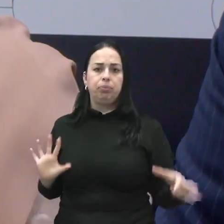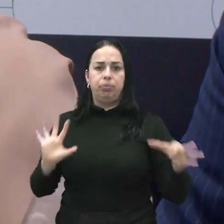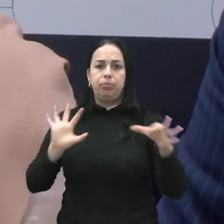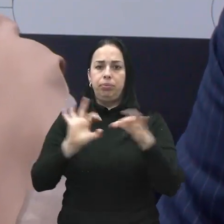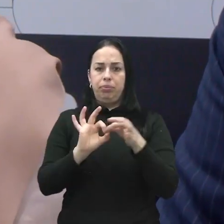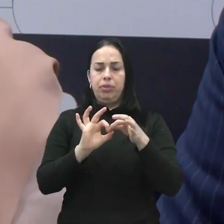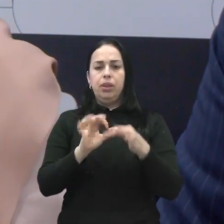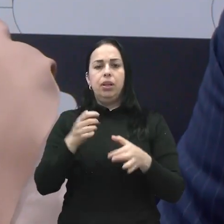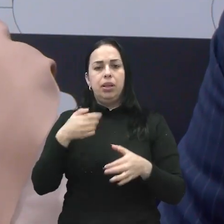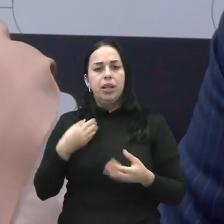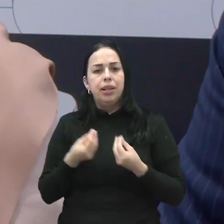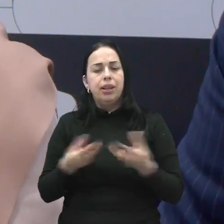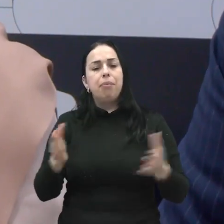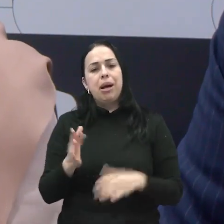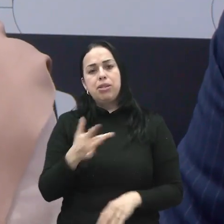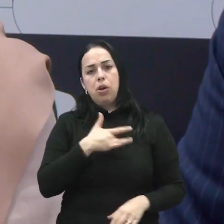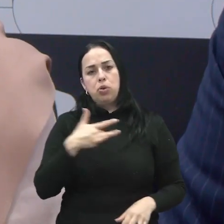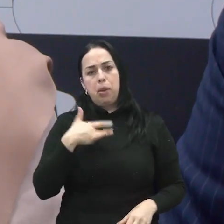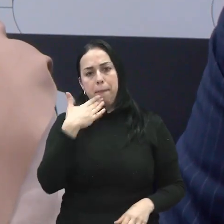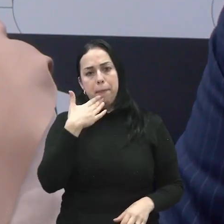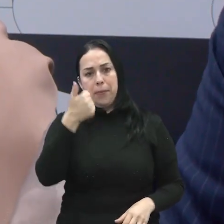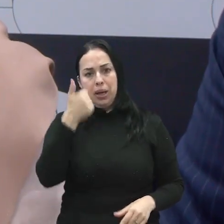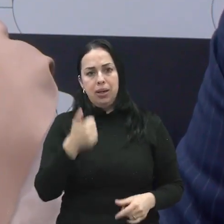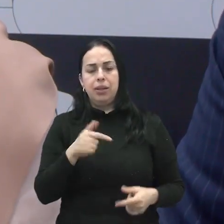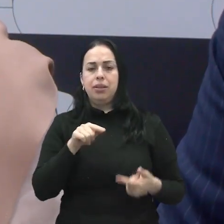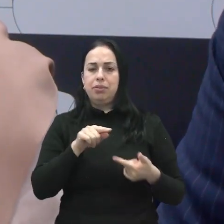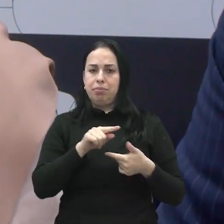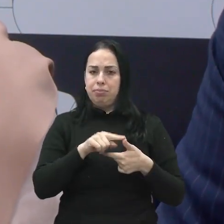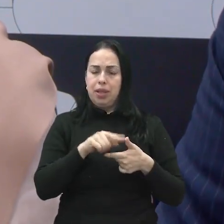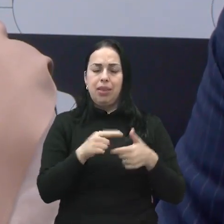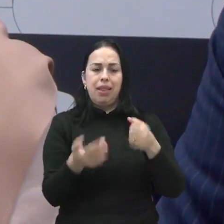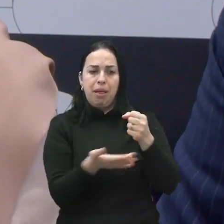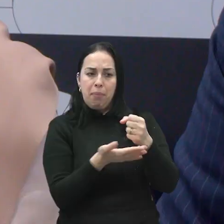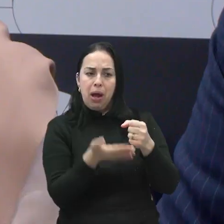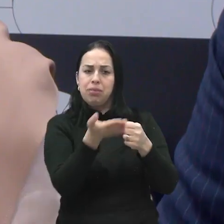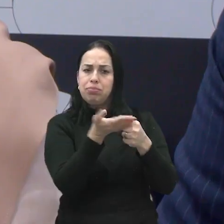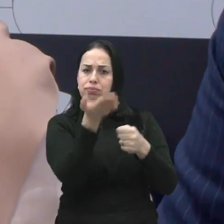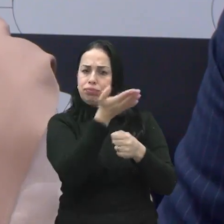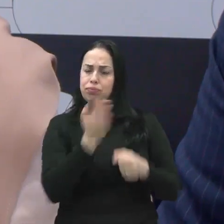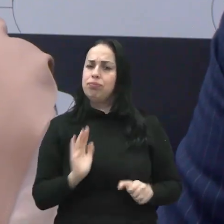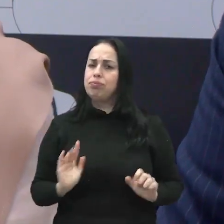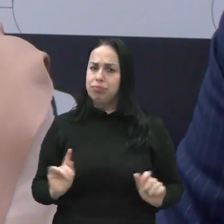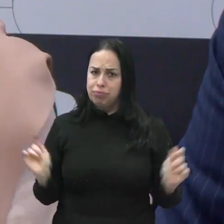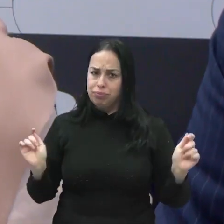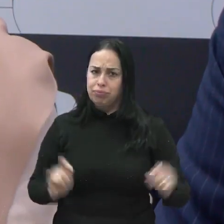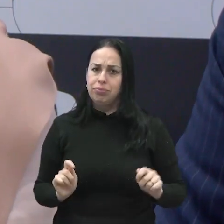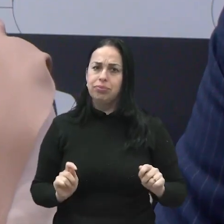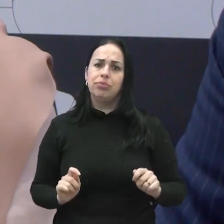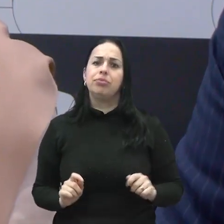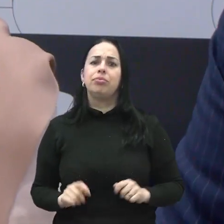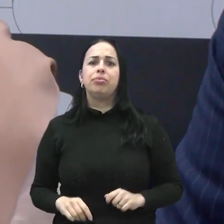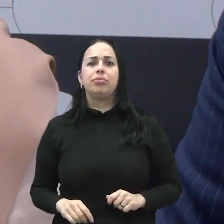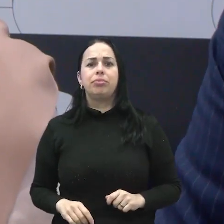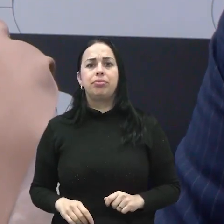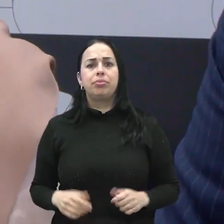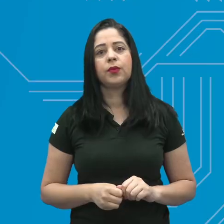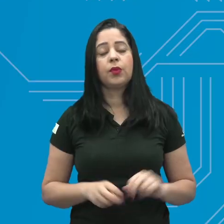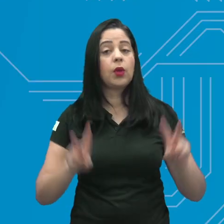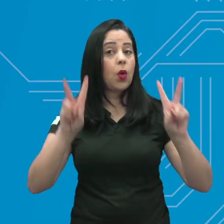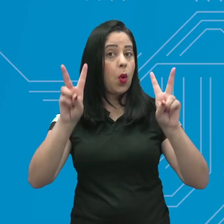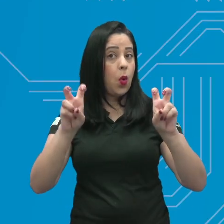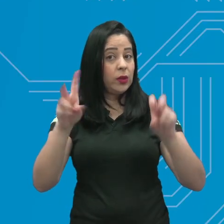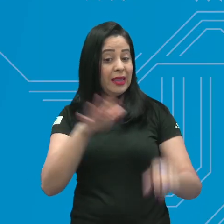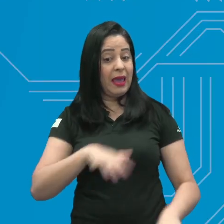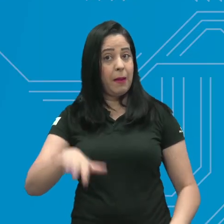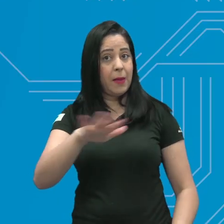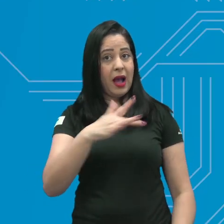consigam promover uma saúde melhor, tanto na saúde primária, quanto na secundária, quanto na terciária dos hospitais.